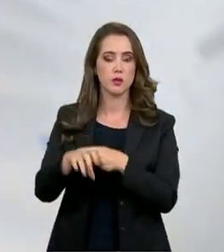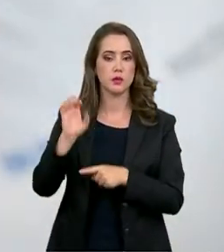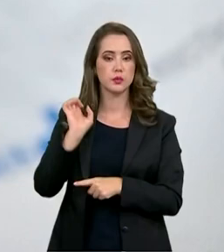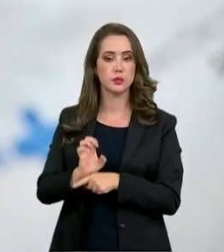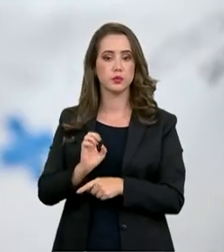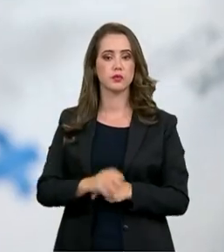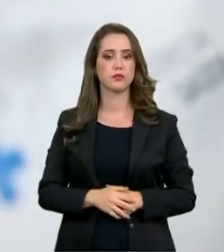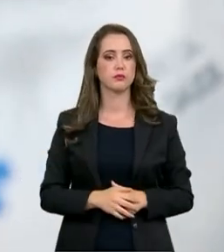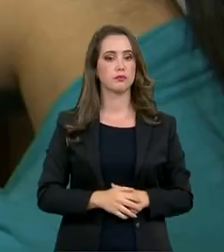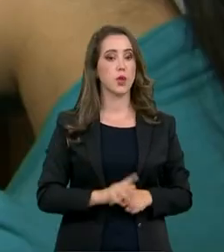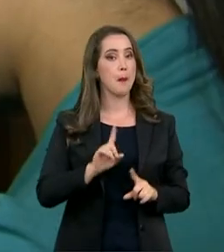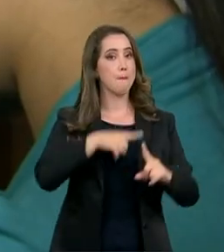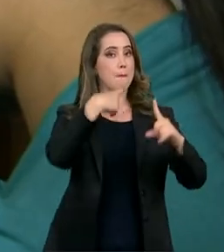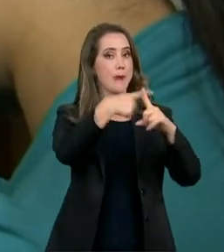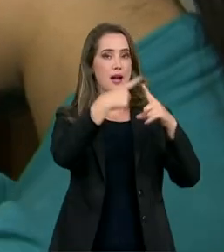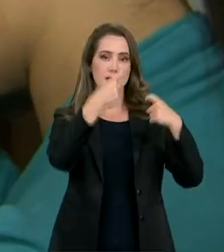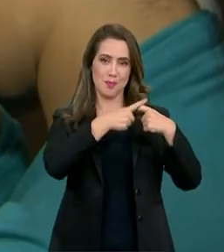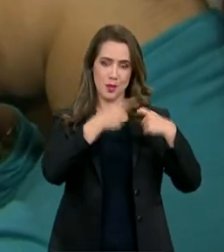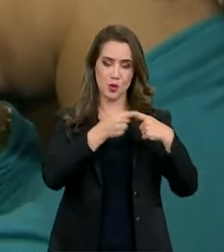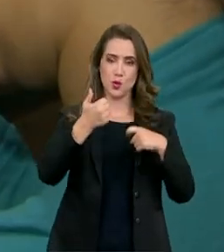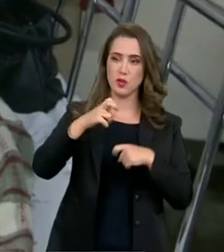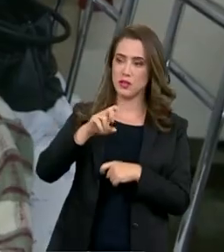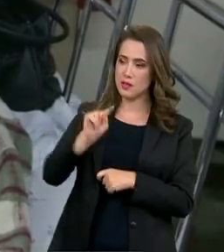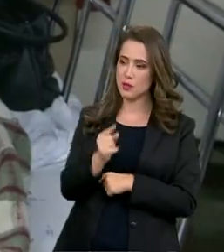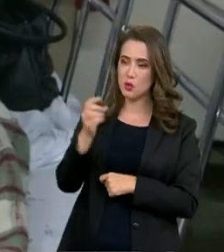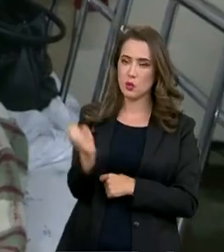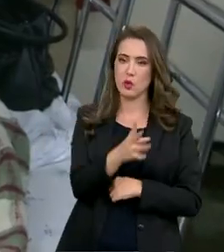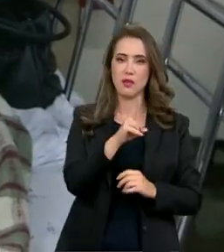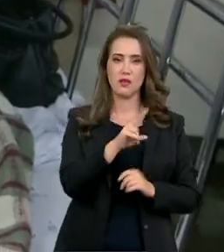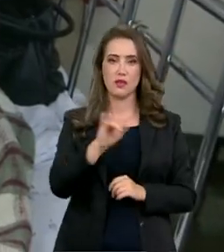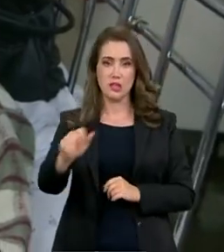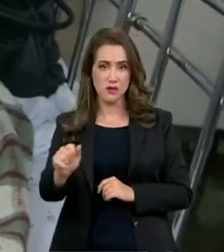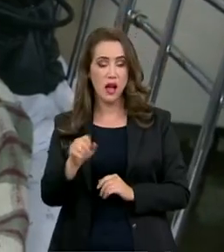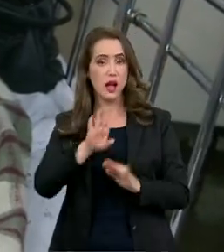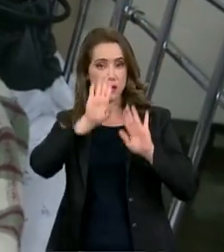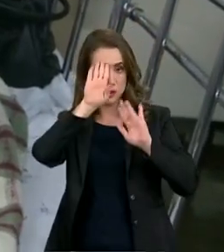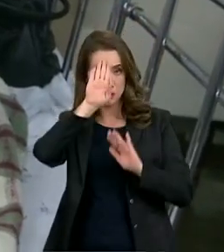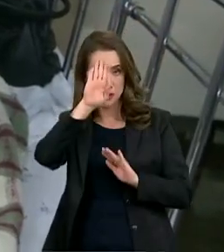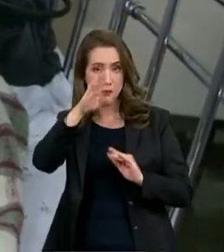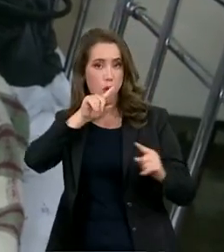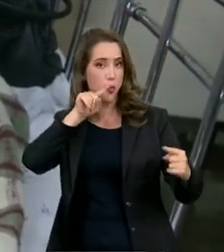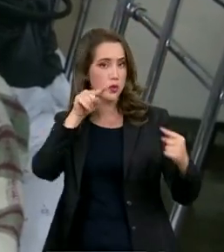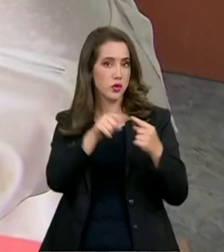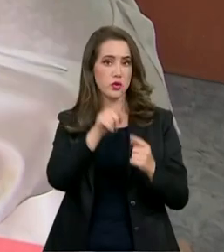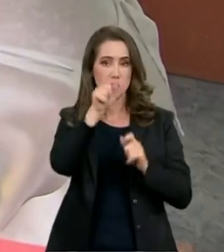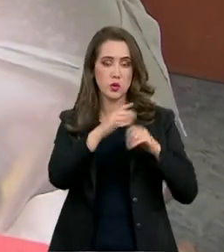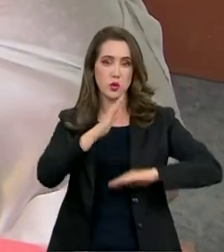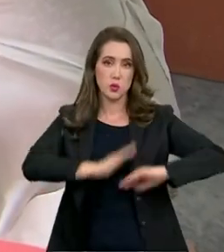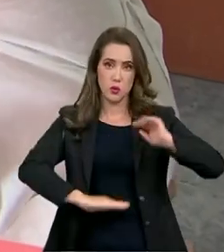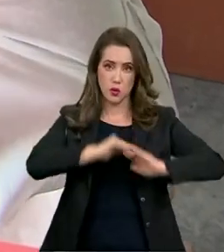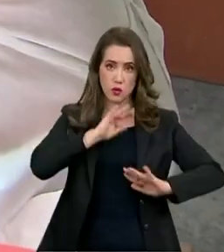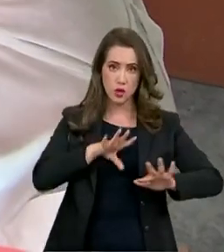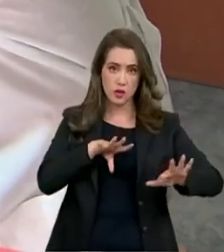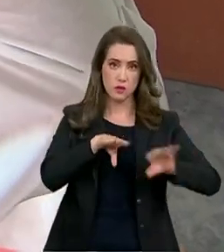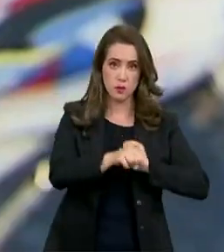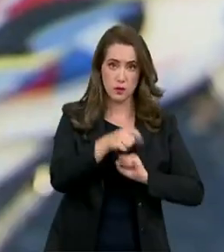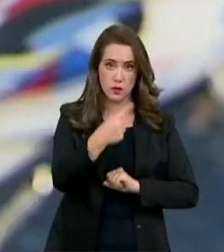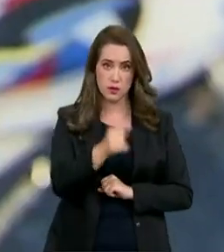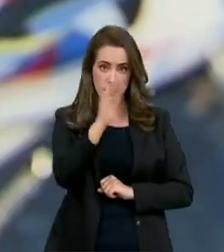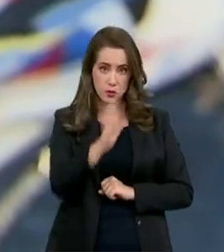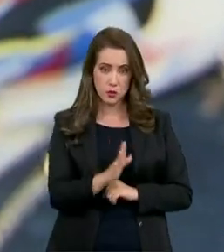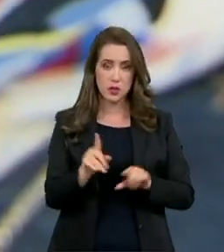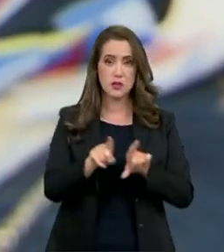Relançado, Mais Médicos prevê 15 mil novas vagas, prioridade para profissionais brasileiros e incentivo de até